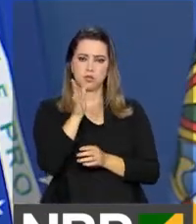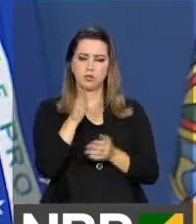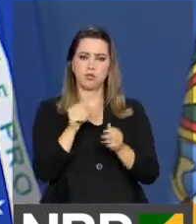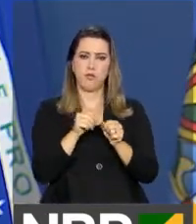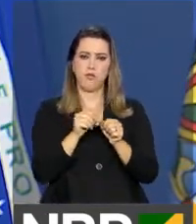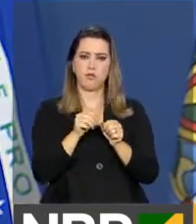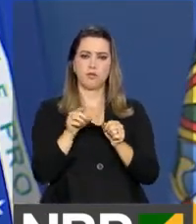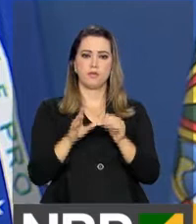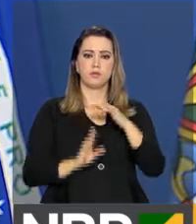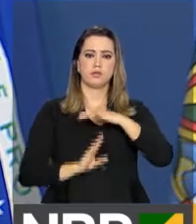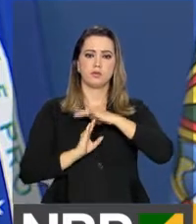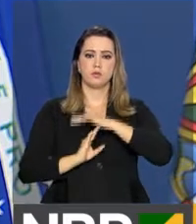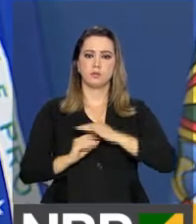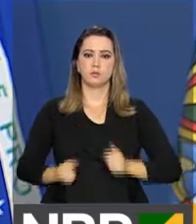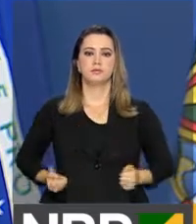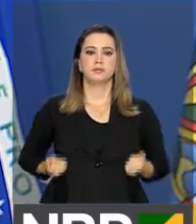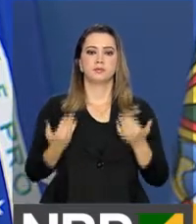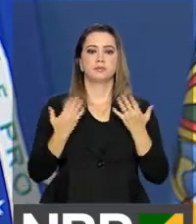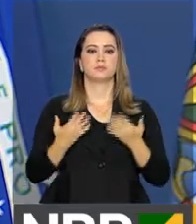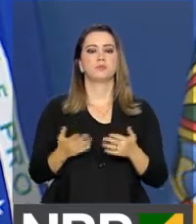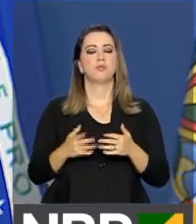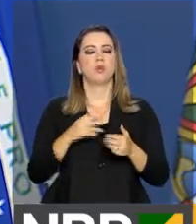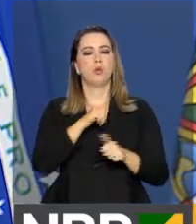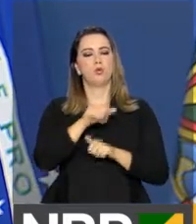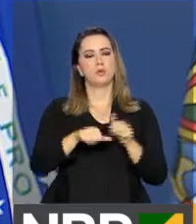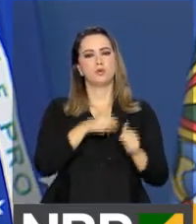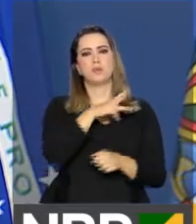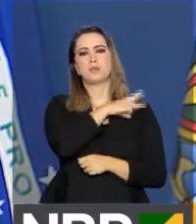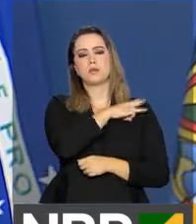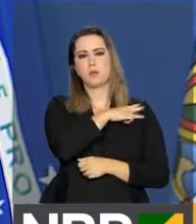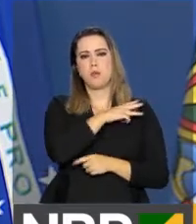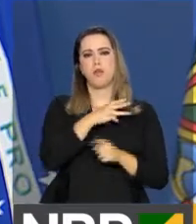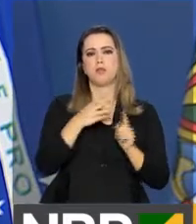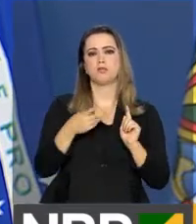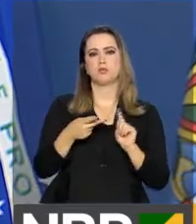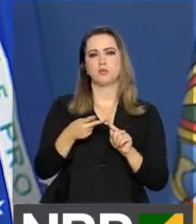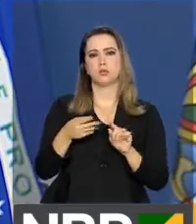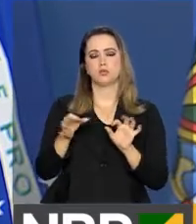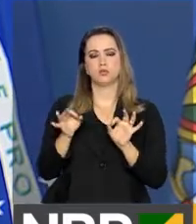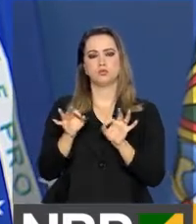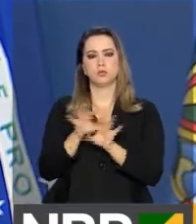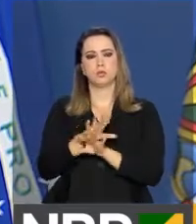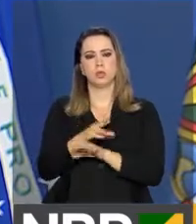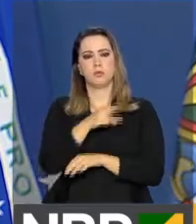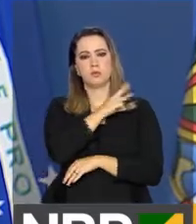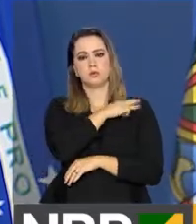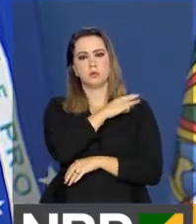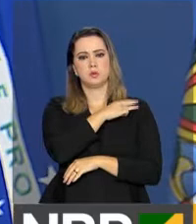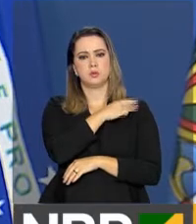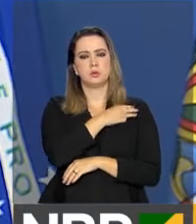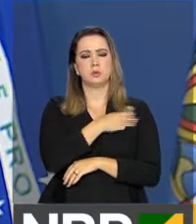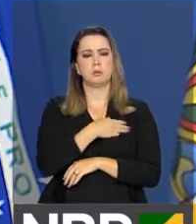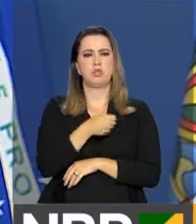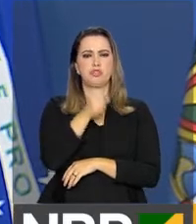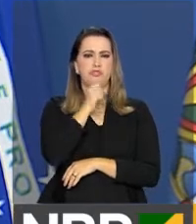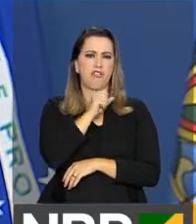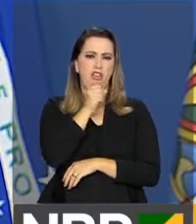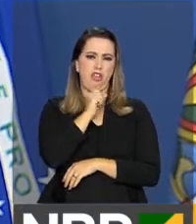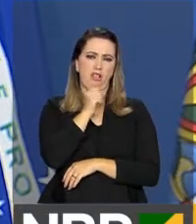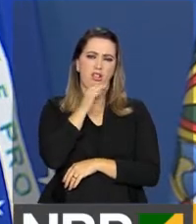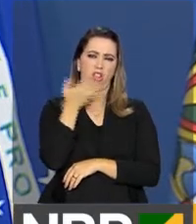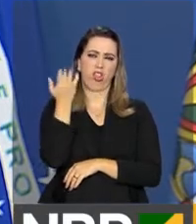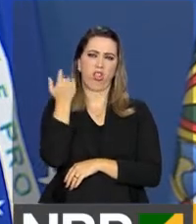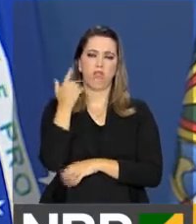teto dos gastos públicos a reforma do ensino médio é eliminando o ensino médio na crônico e superado no